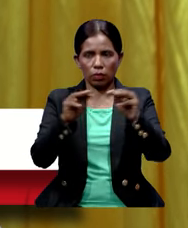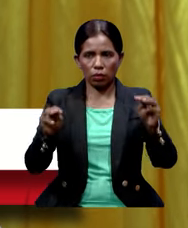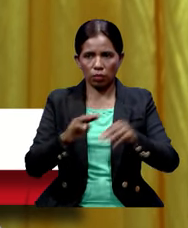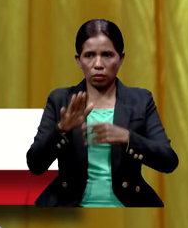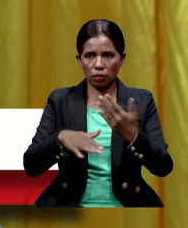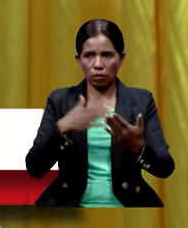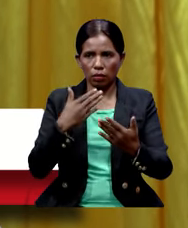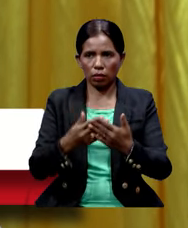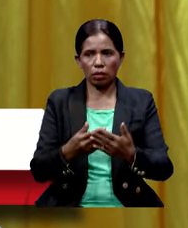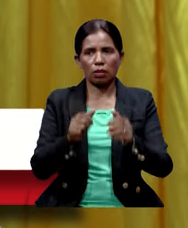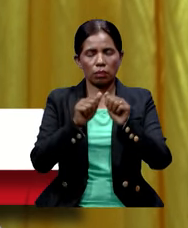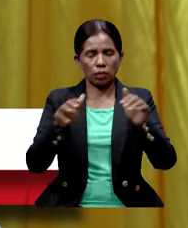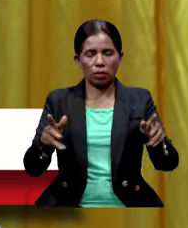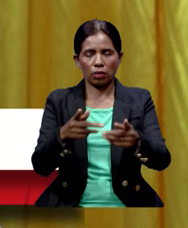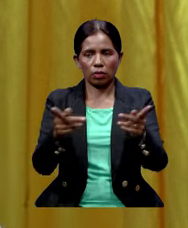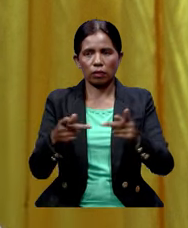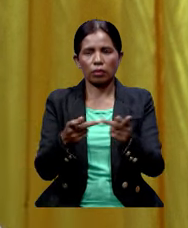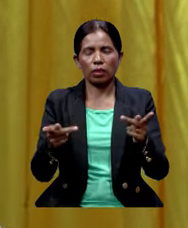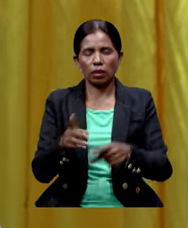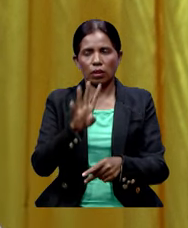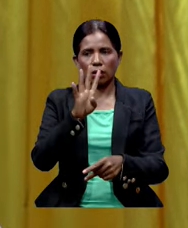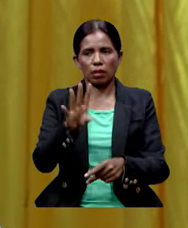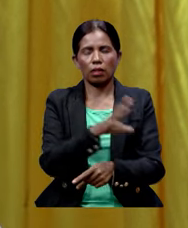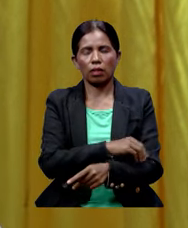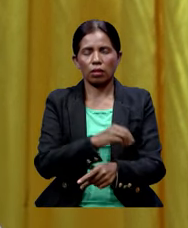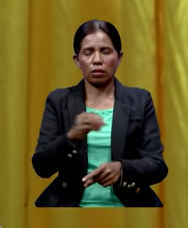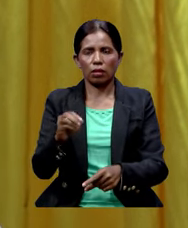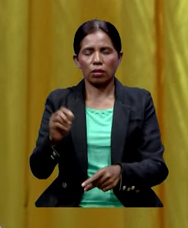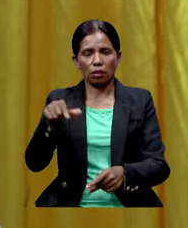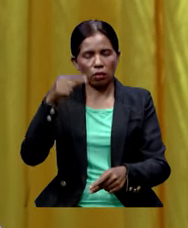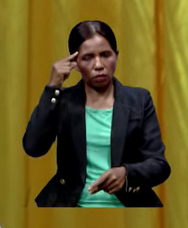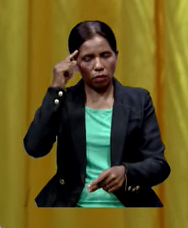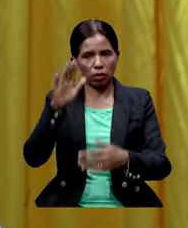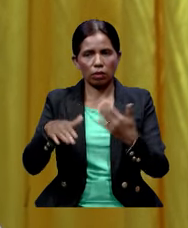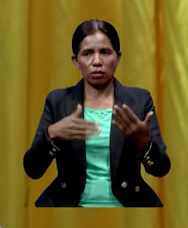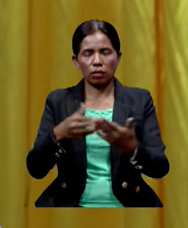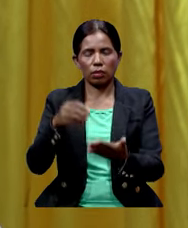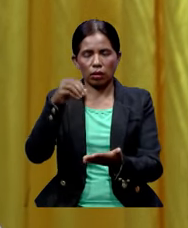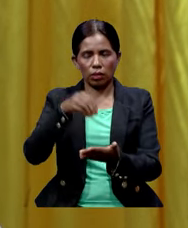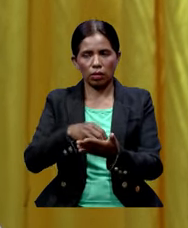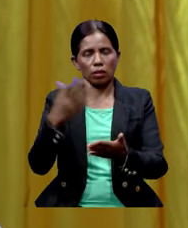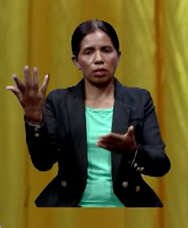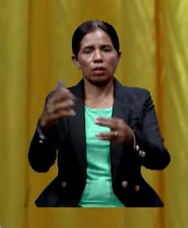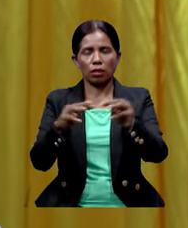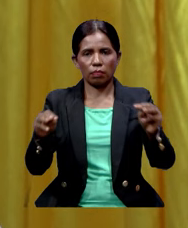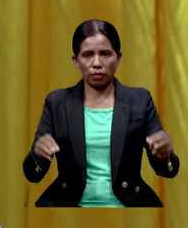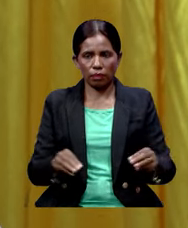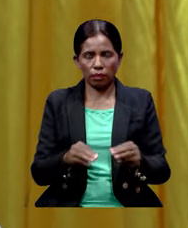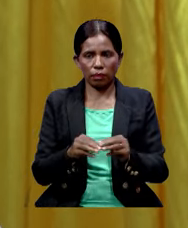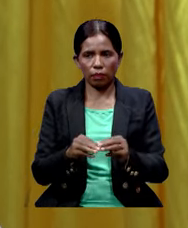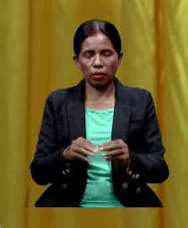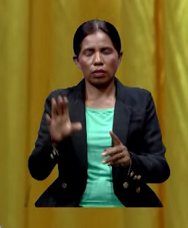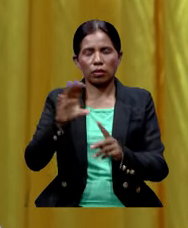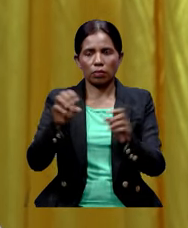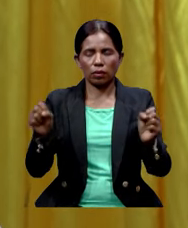Roto, administrador do posto Fatenha, departamento governamentais destacado e a município, chefe do